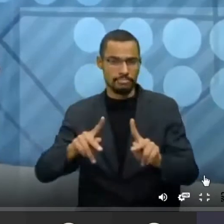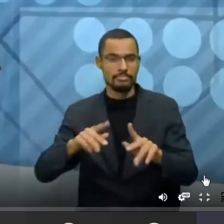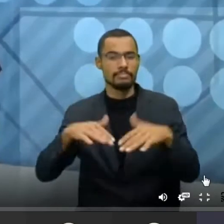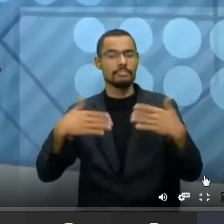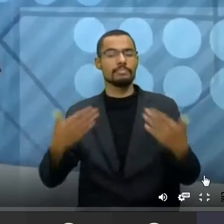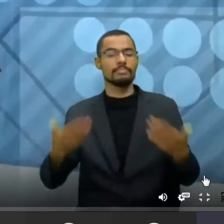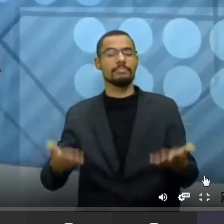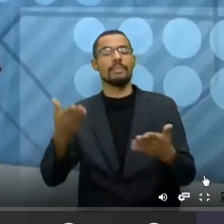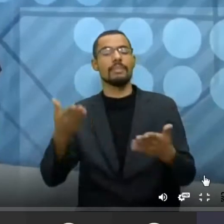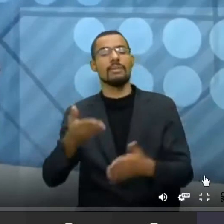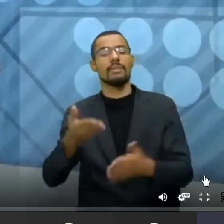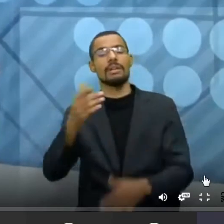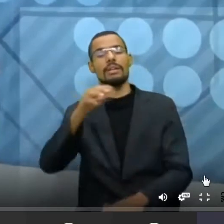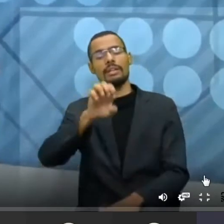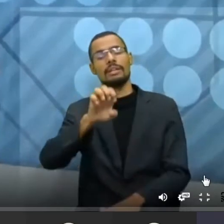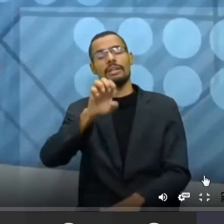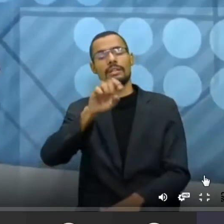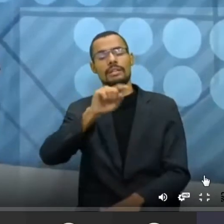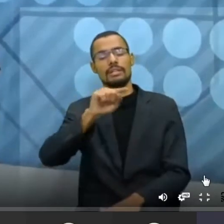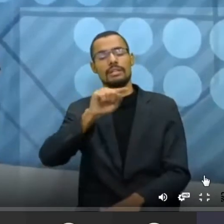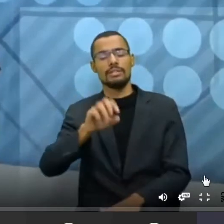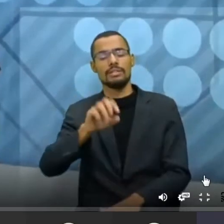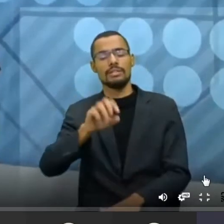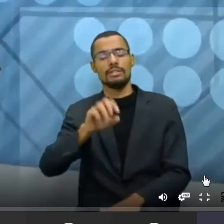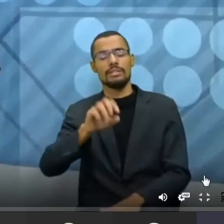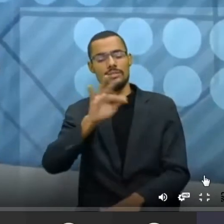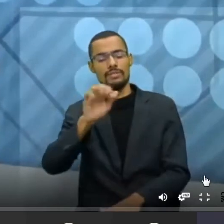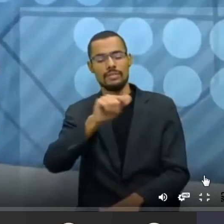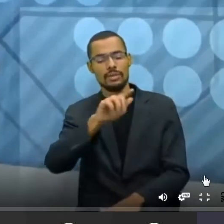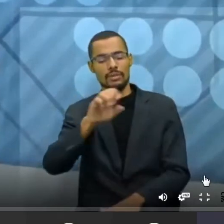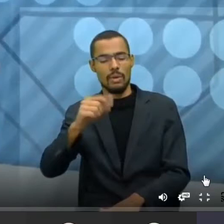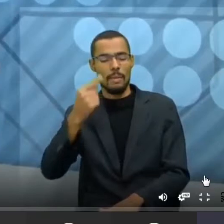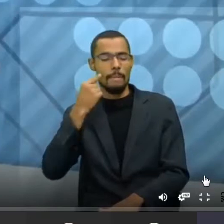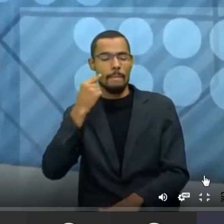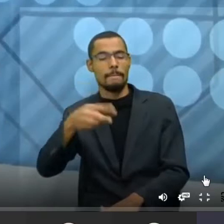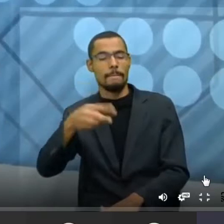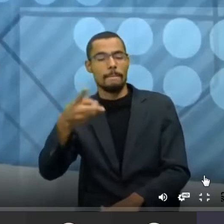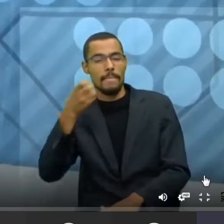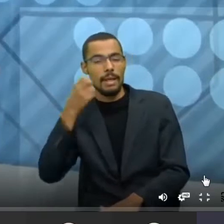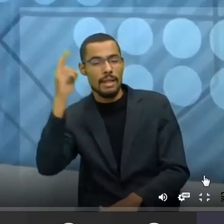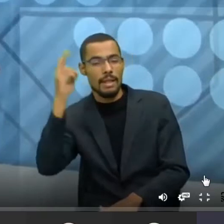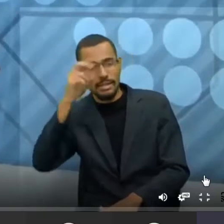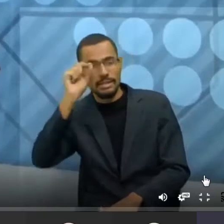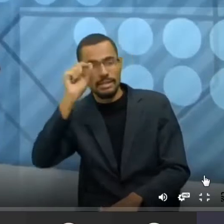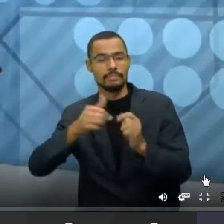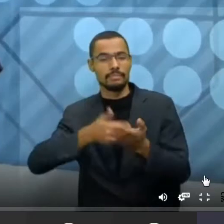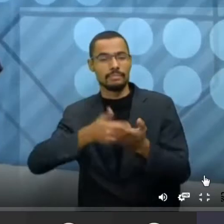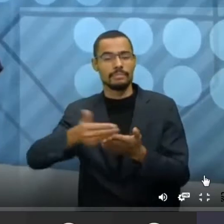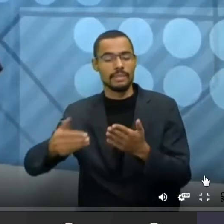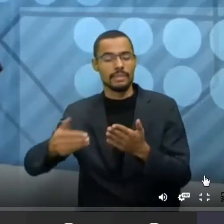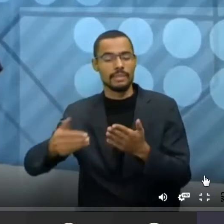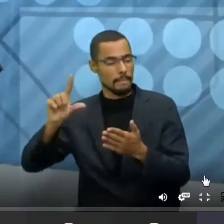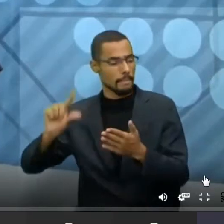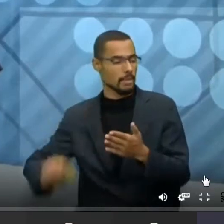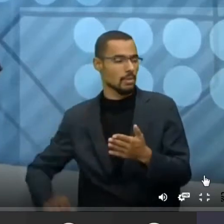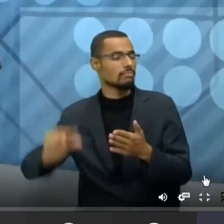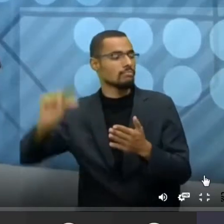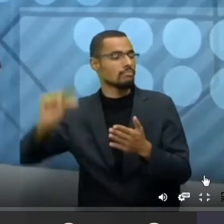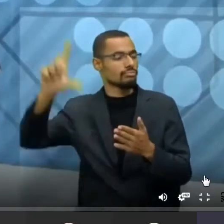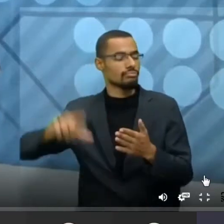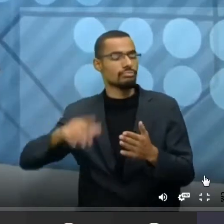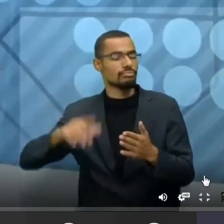Nas lâminas de esôfago, então, nós vamos ver também, lembrando, iniciando do menor aumento para o